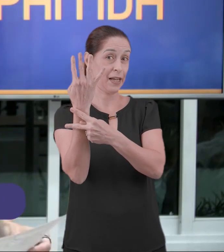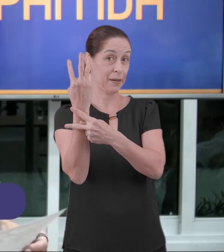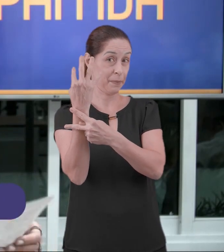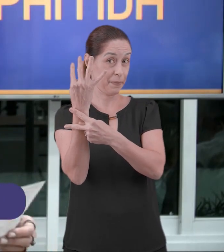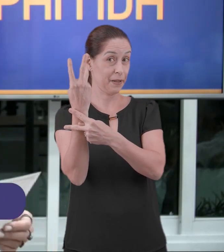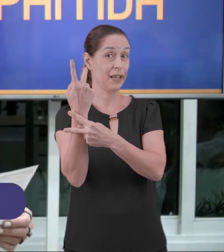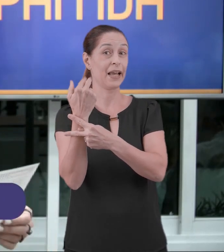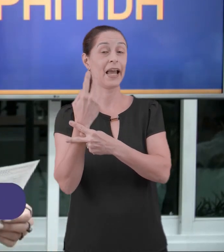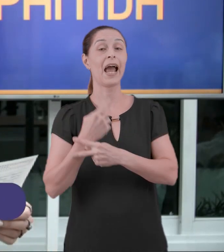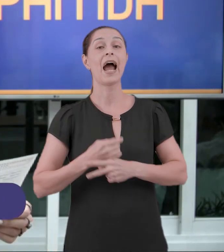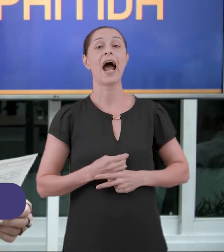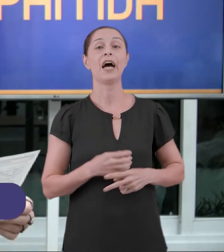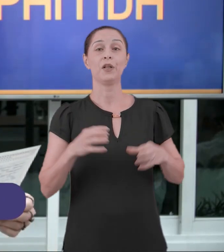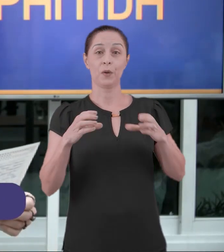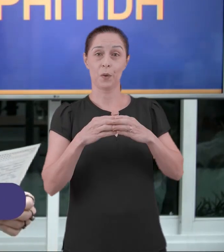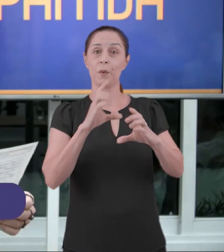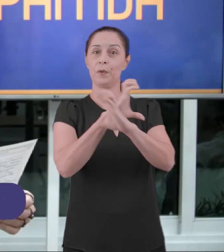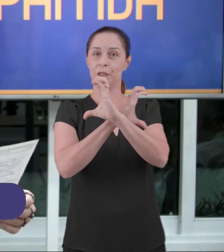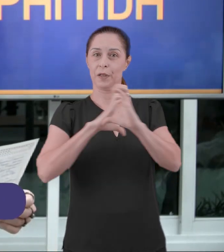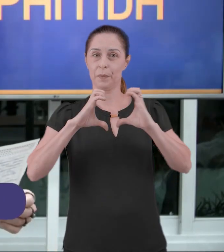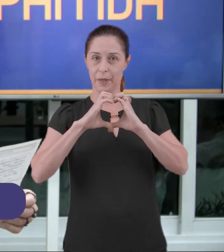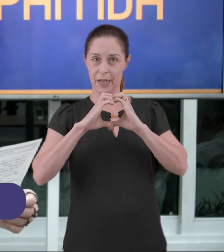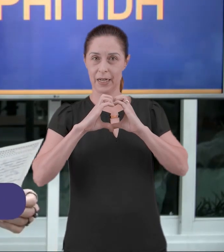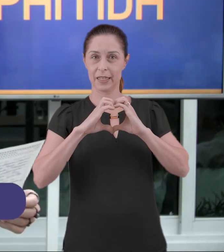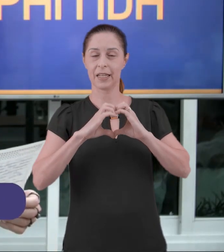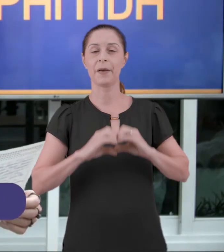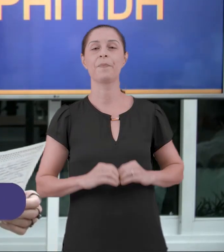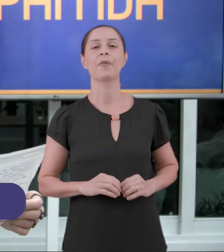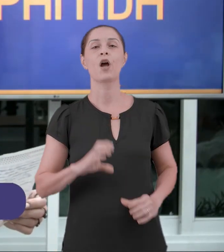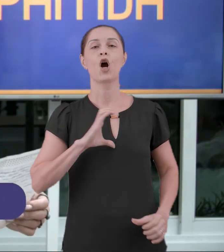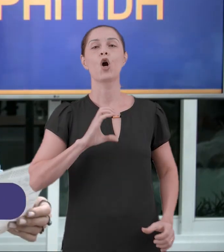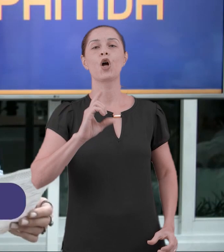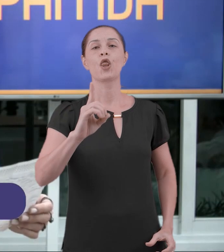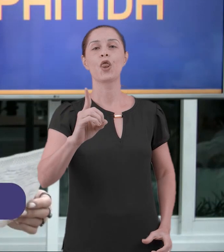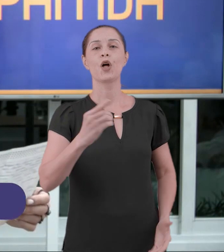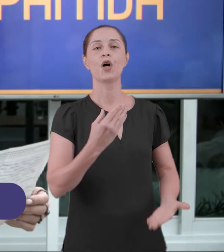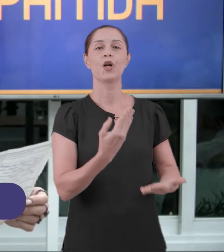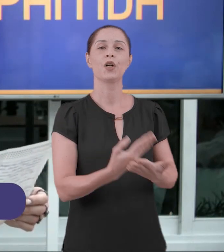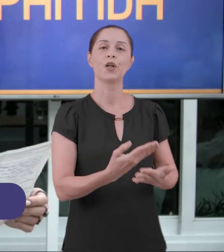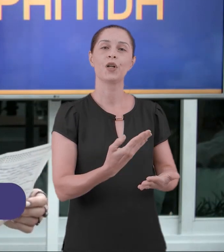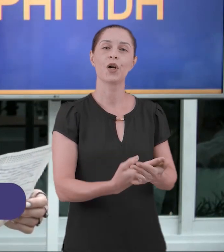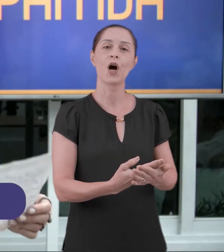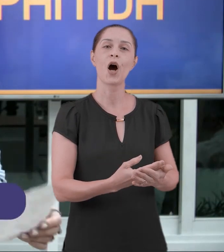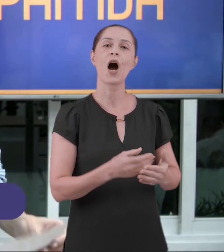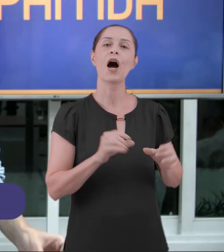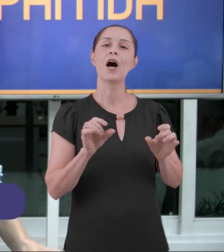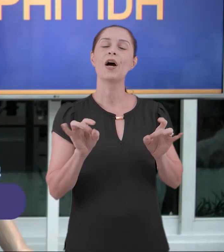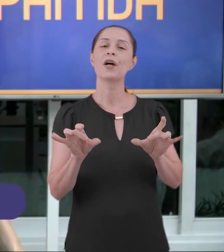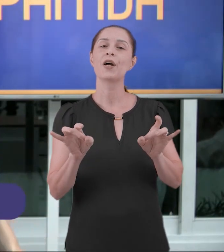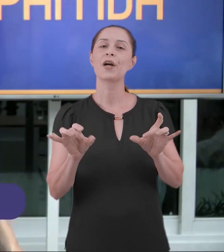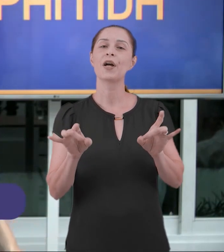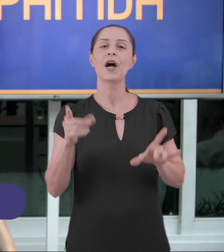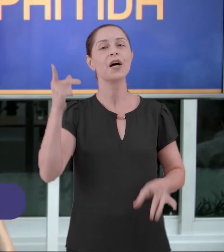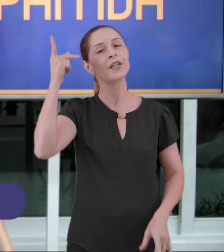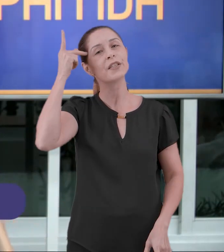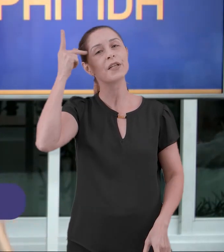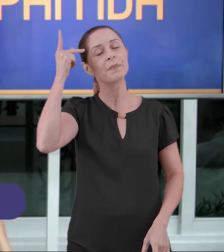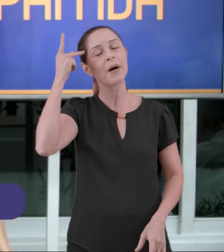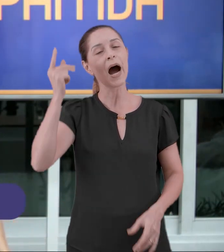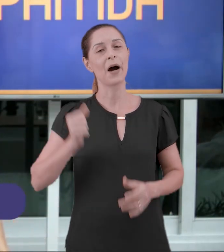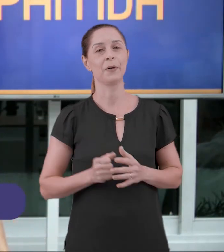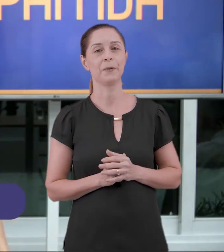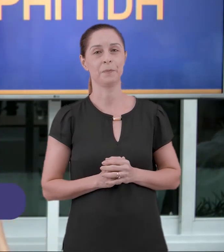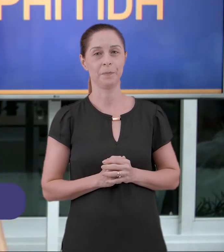do GEPANDA aqui, né? E coordenadora pedagógica da Escola Especial em São Paulo, fundadora do